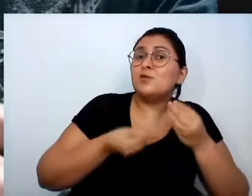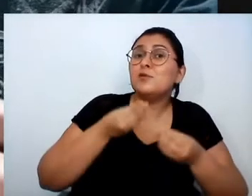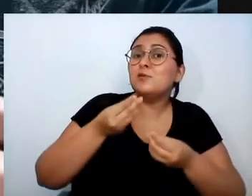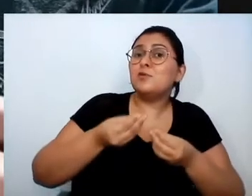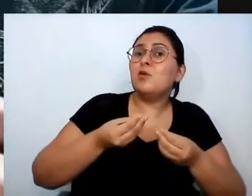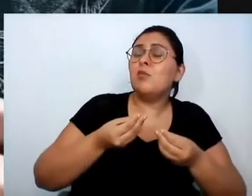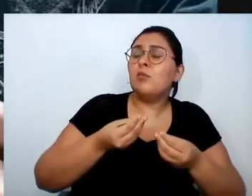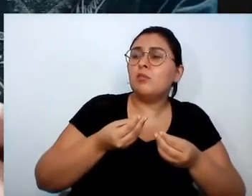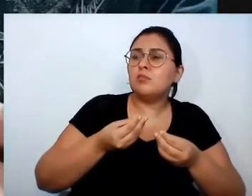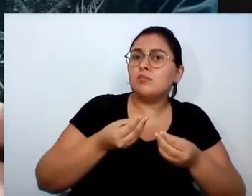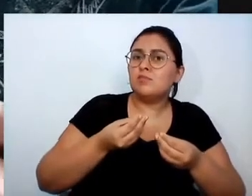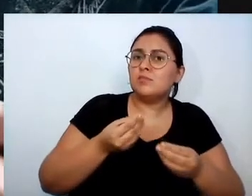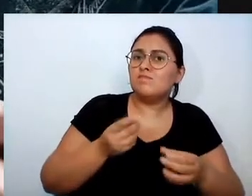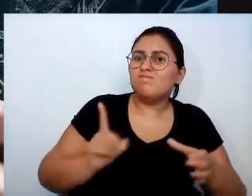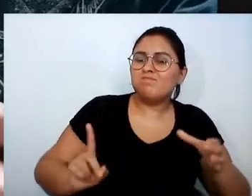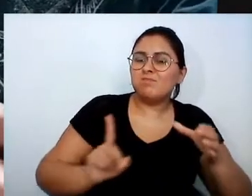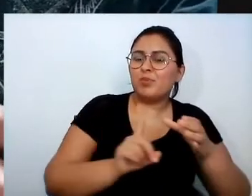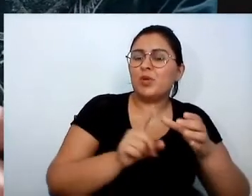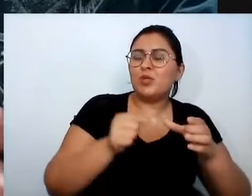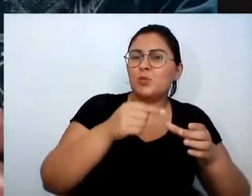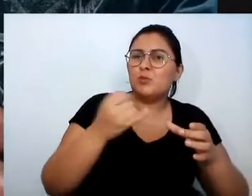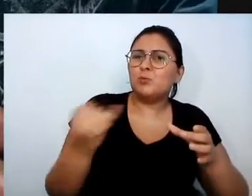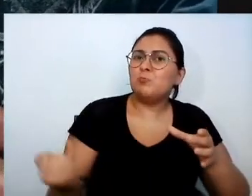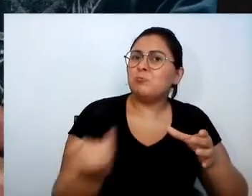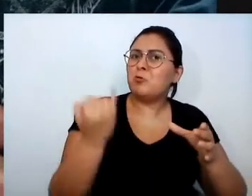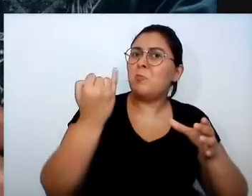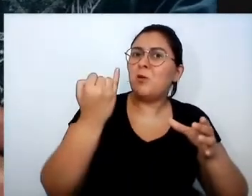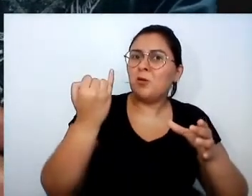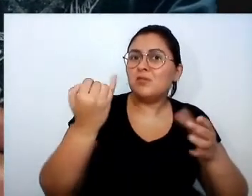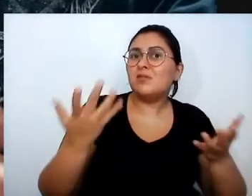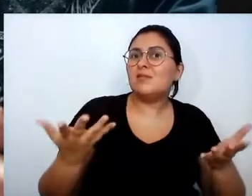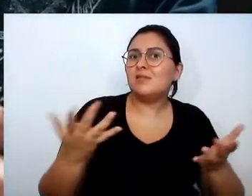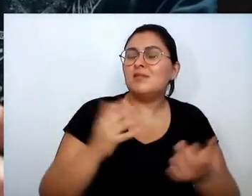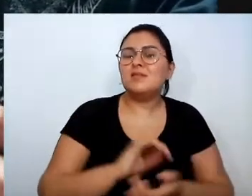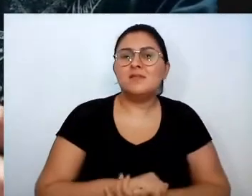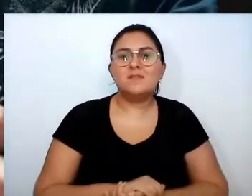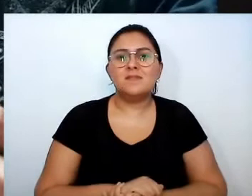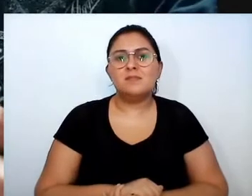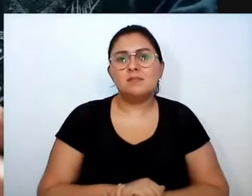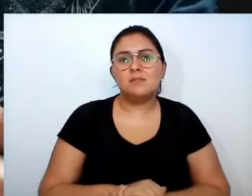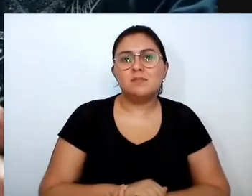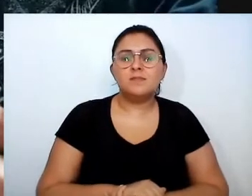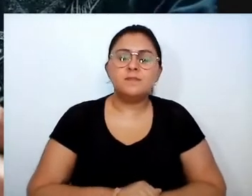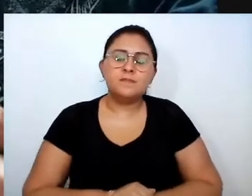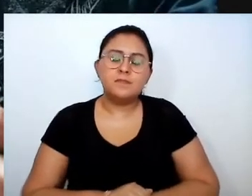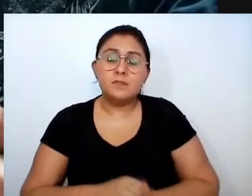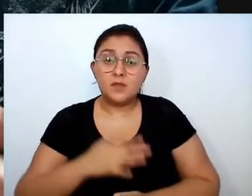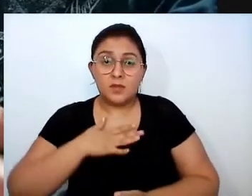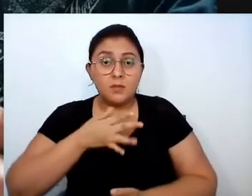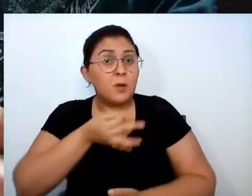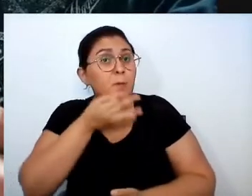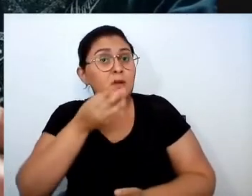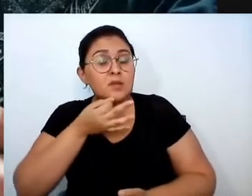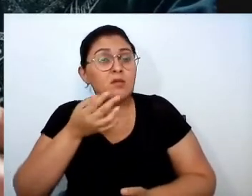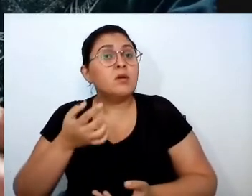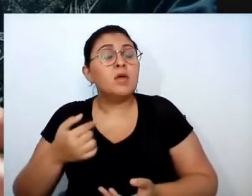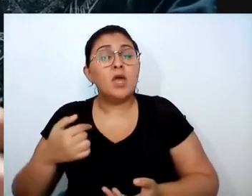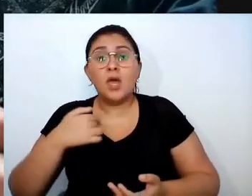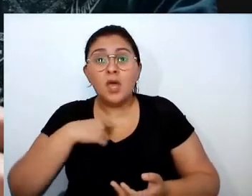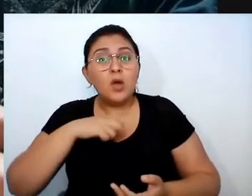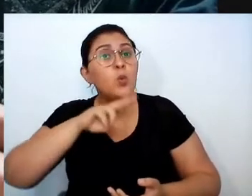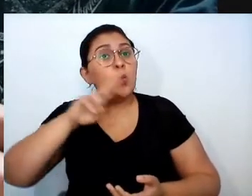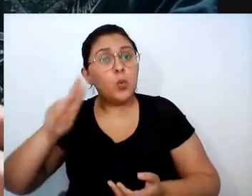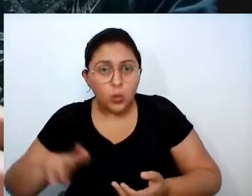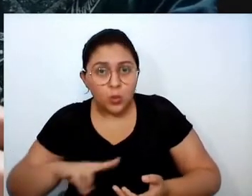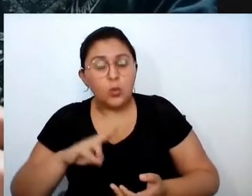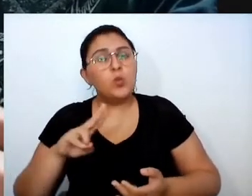Como é que você se sente, né, fazendo parte de um processo Eu me importante de sinto inclusão? como um usuário que está trabalhando para ter uma melhor qualidade no